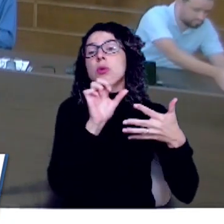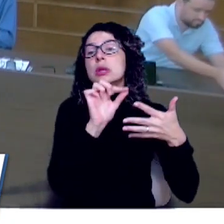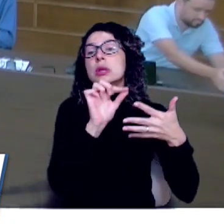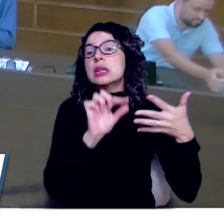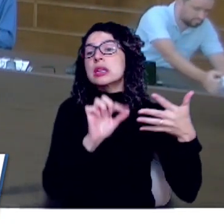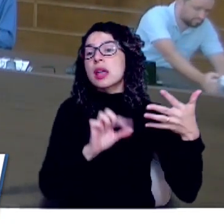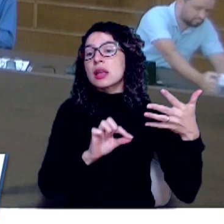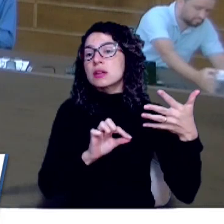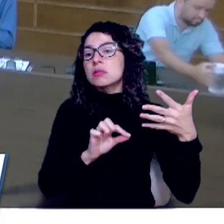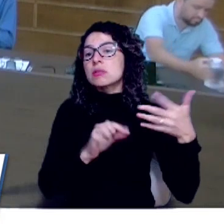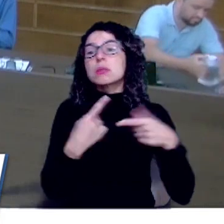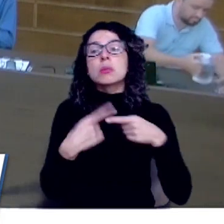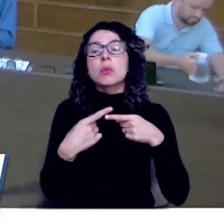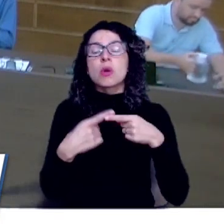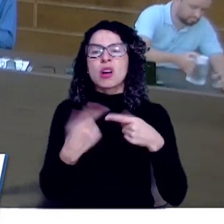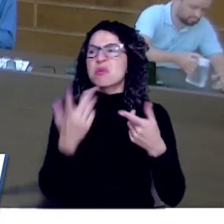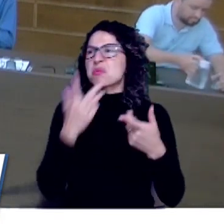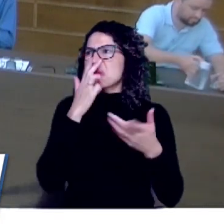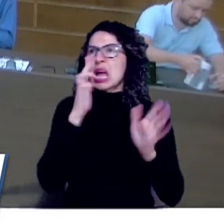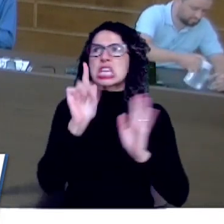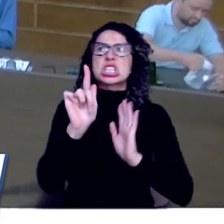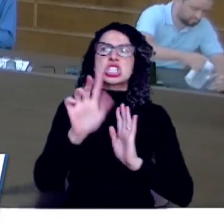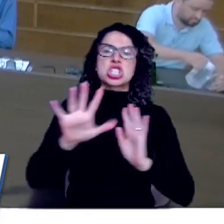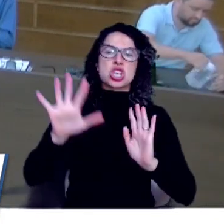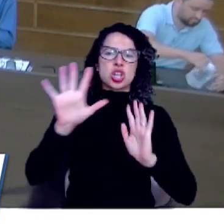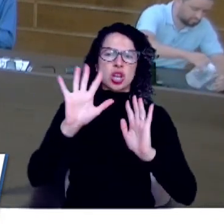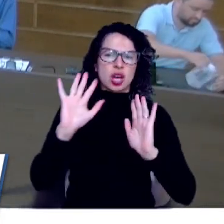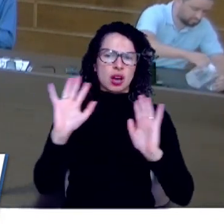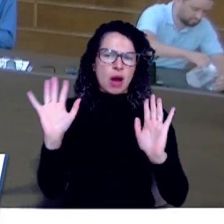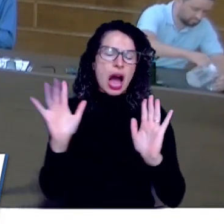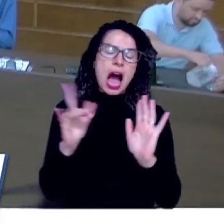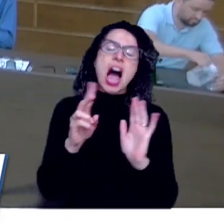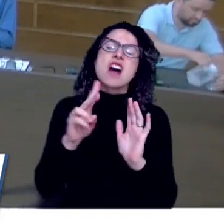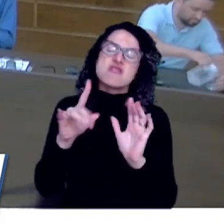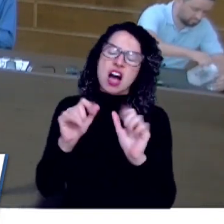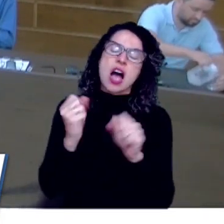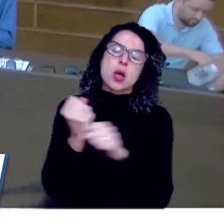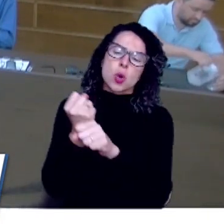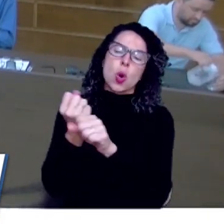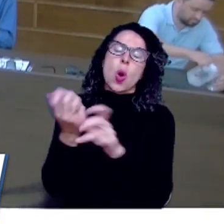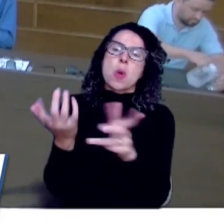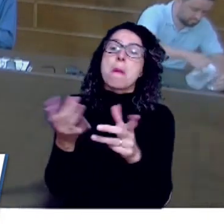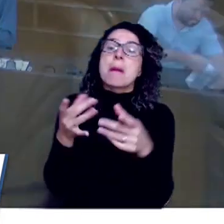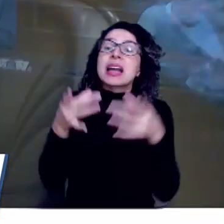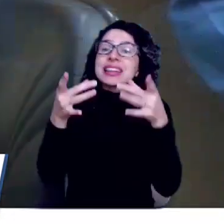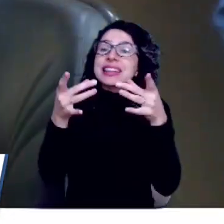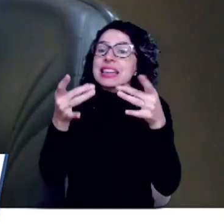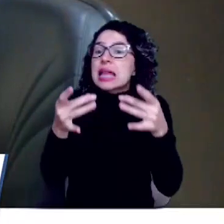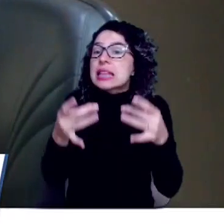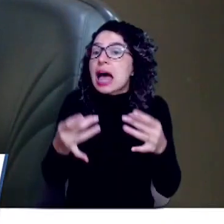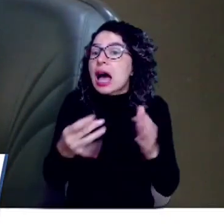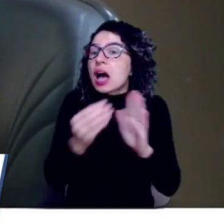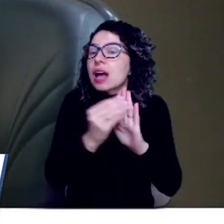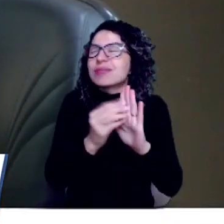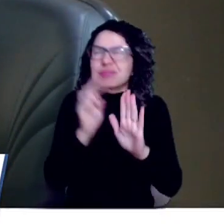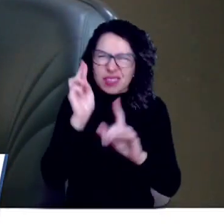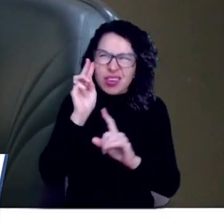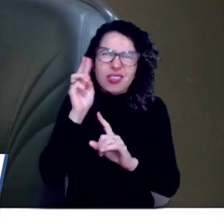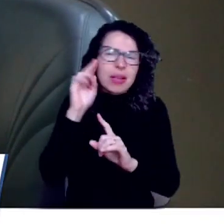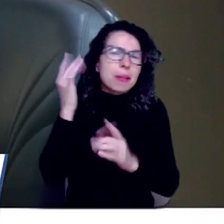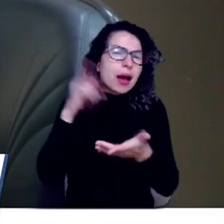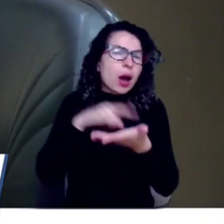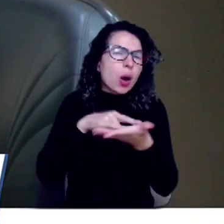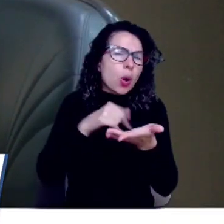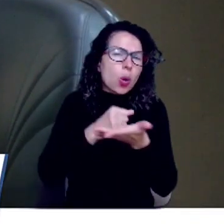assim, genérico, vamos dizer assim. Vai fazer as estações, mas não especificou pelo que eu me recordo, no contrato não especificou